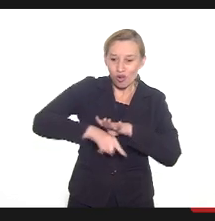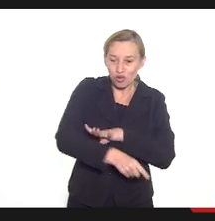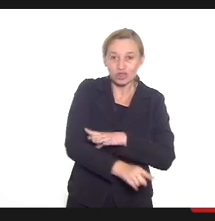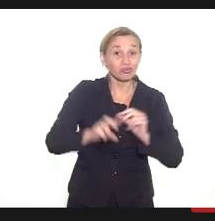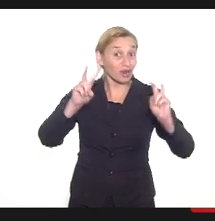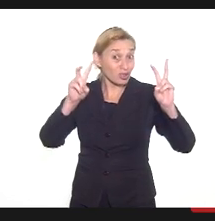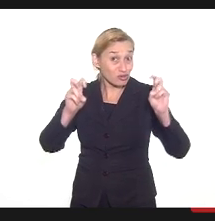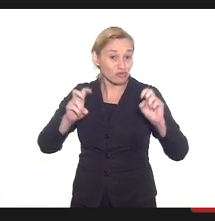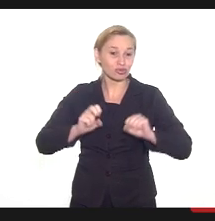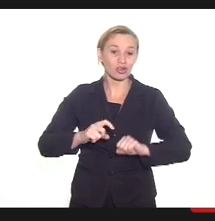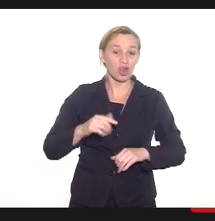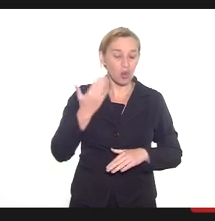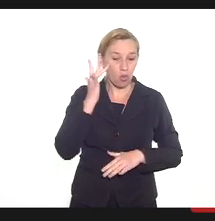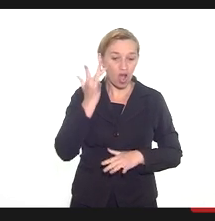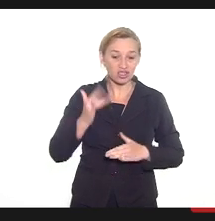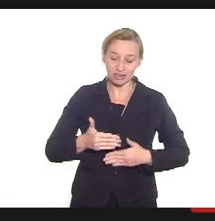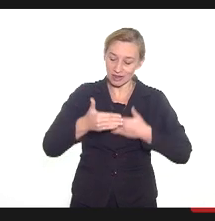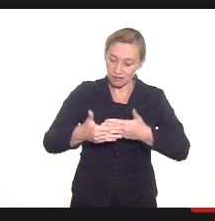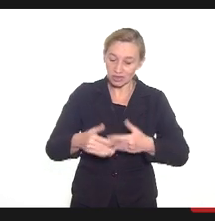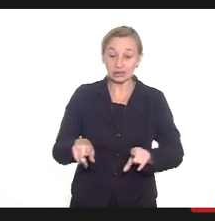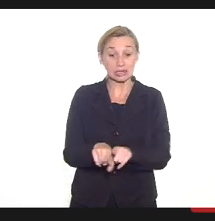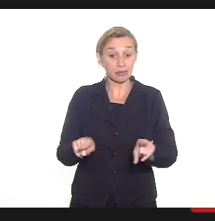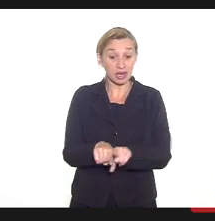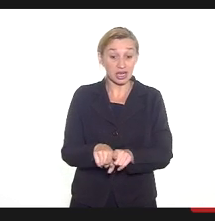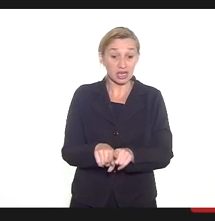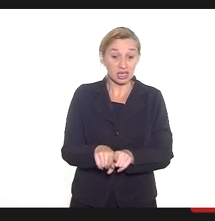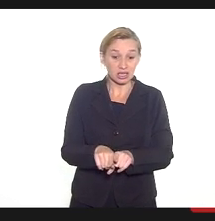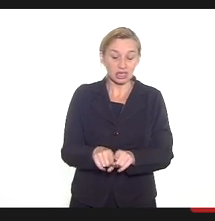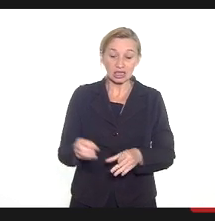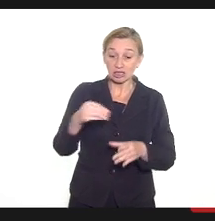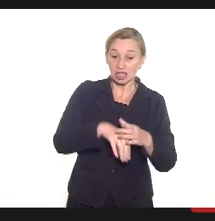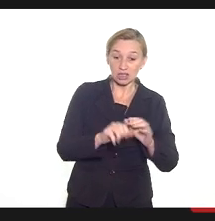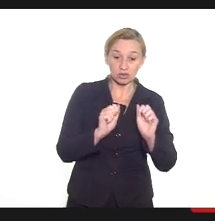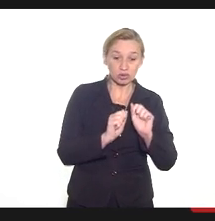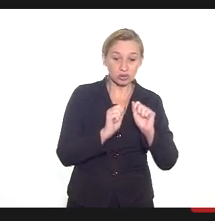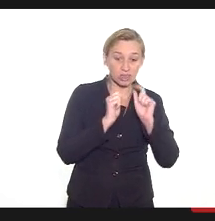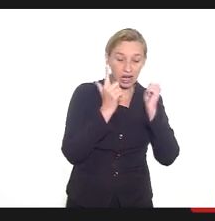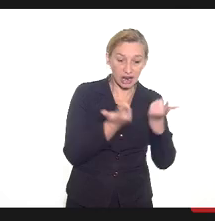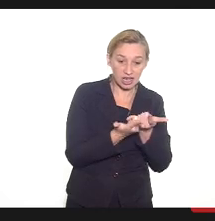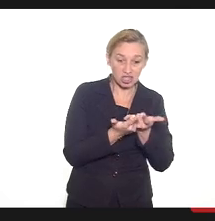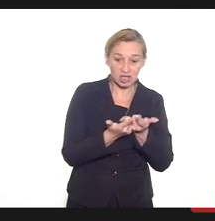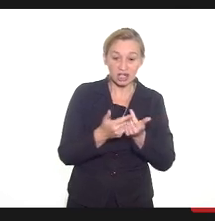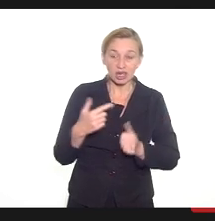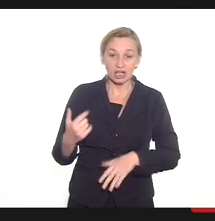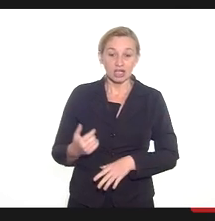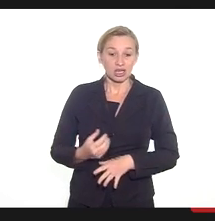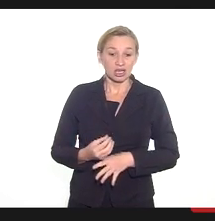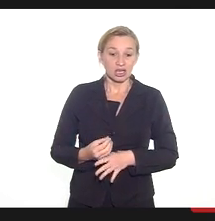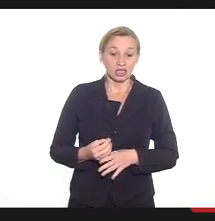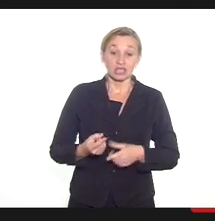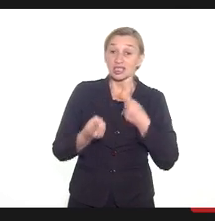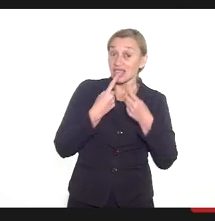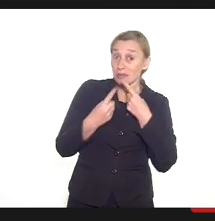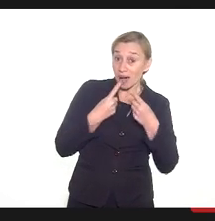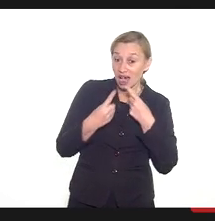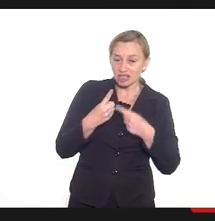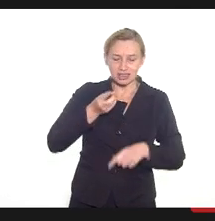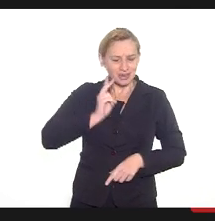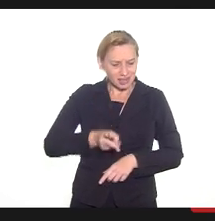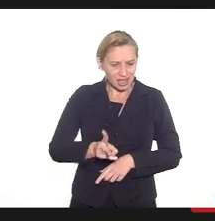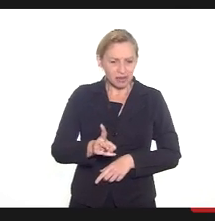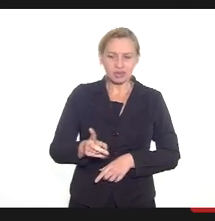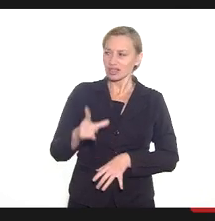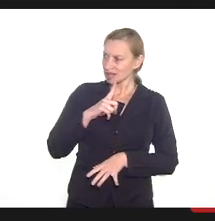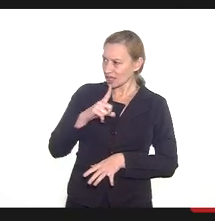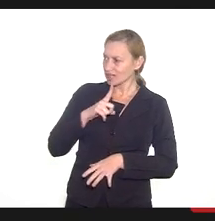bastante. Eu acho que esse avanço também que a gente está tendo no parlamento foi fruto desse debate constante que a gente